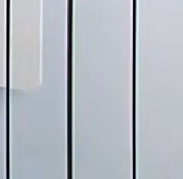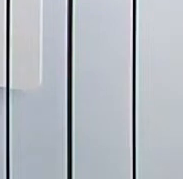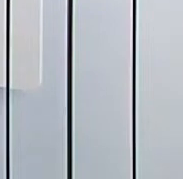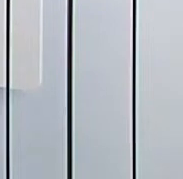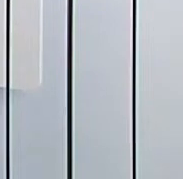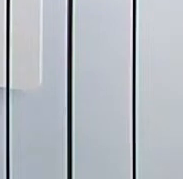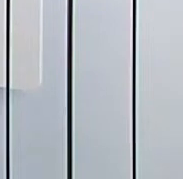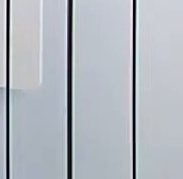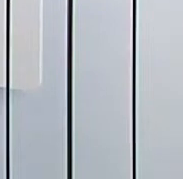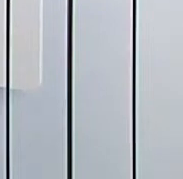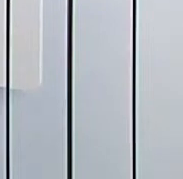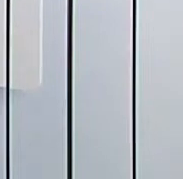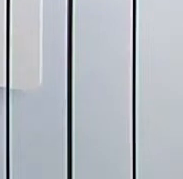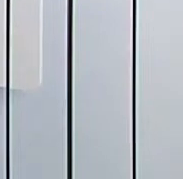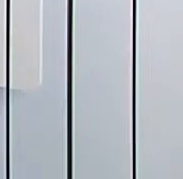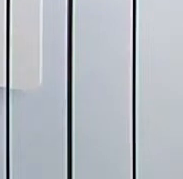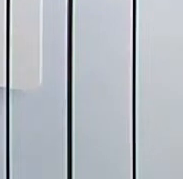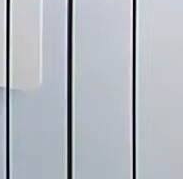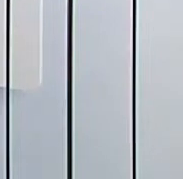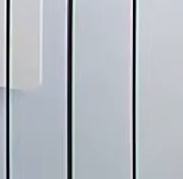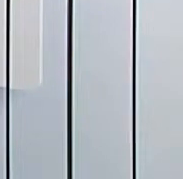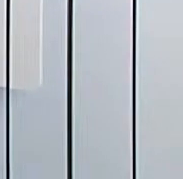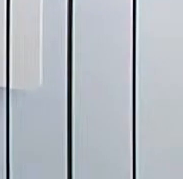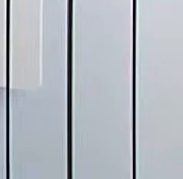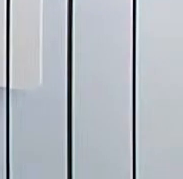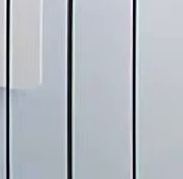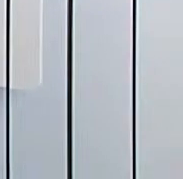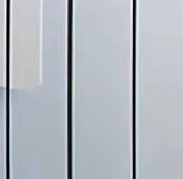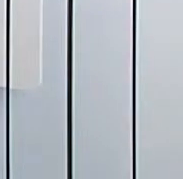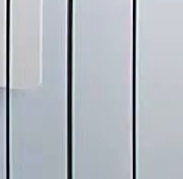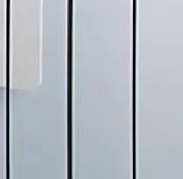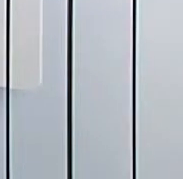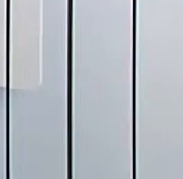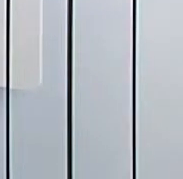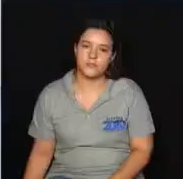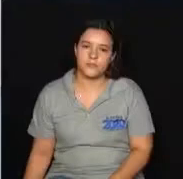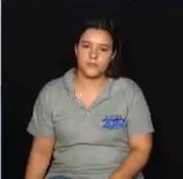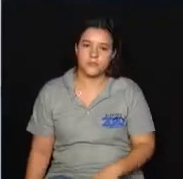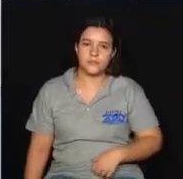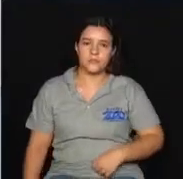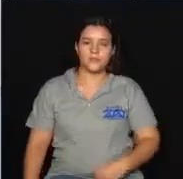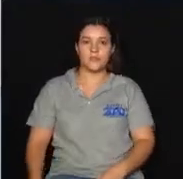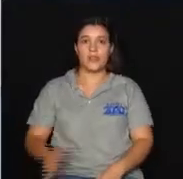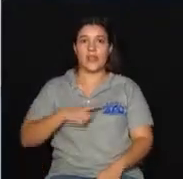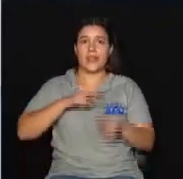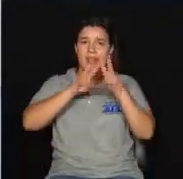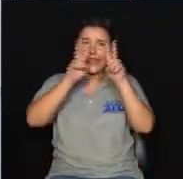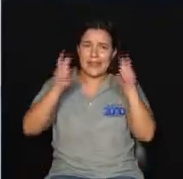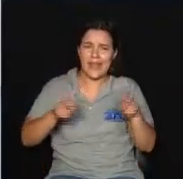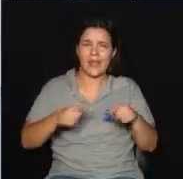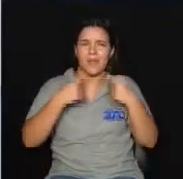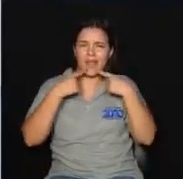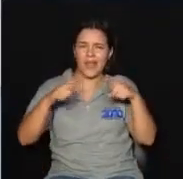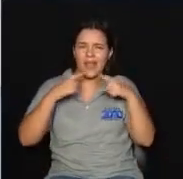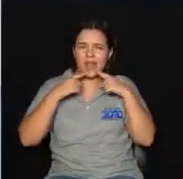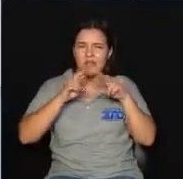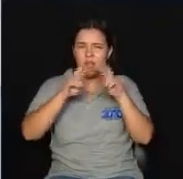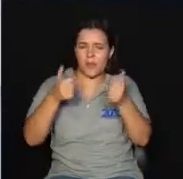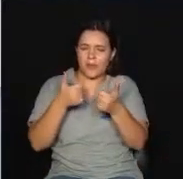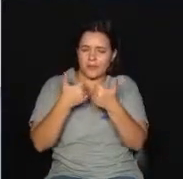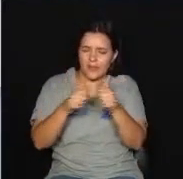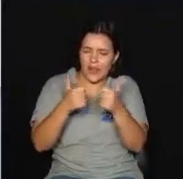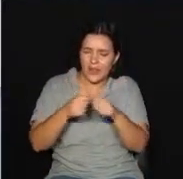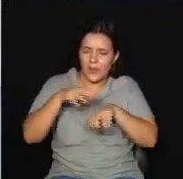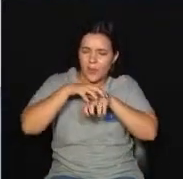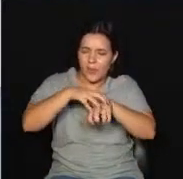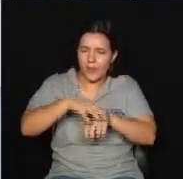sobre o transporte na cidade de Campinas, ônibus cheio, ônibus atrasado, não passa no meu bairro, aqui não tem